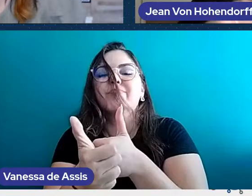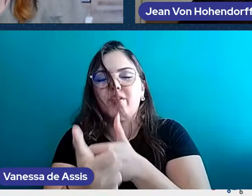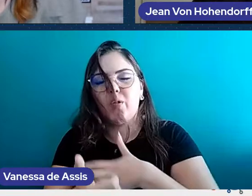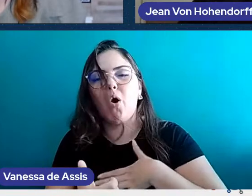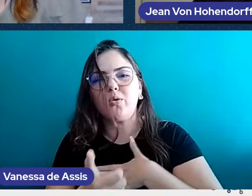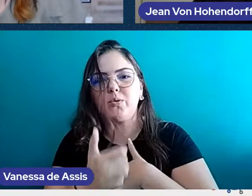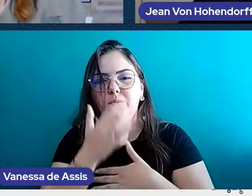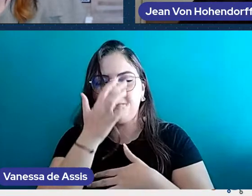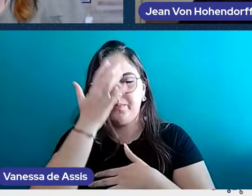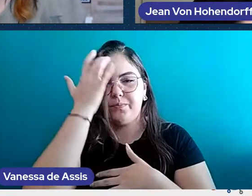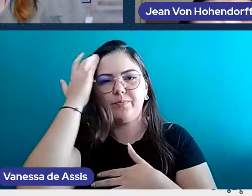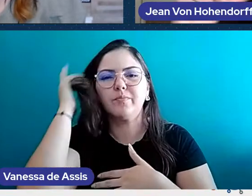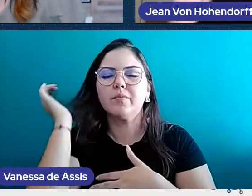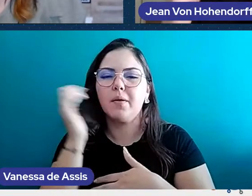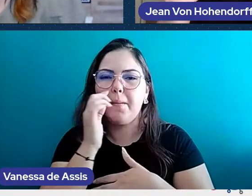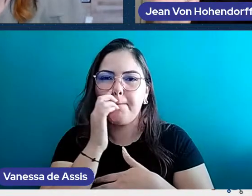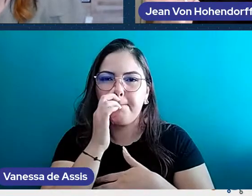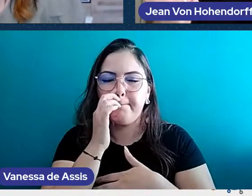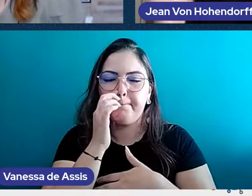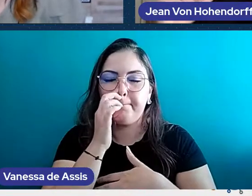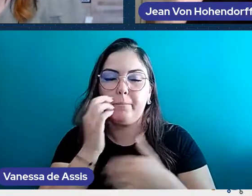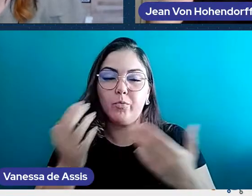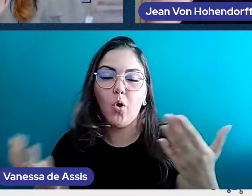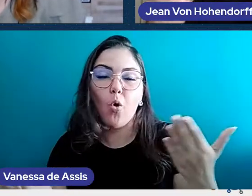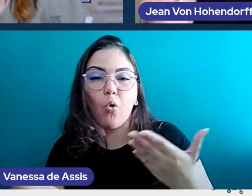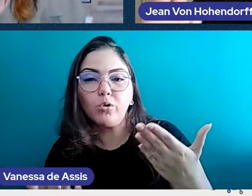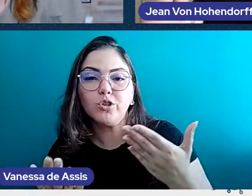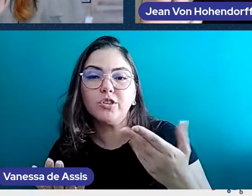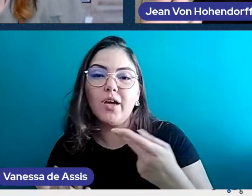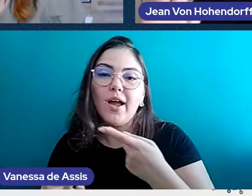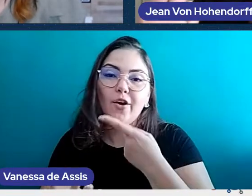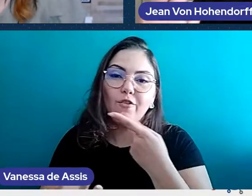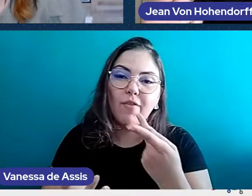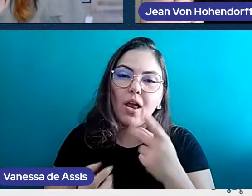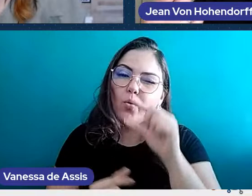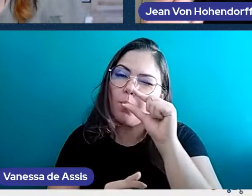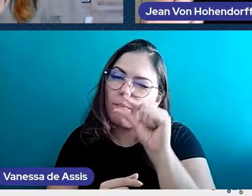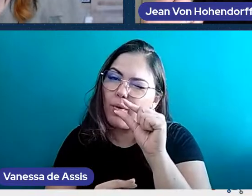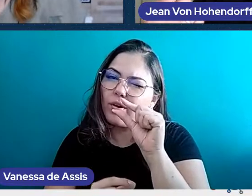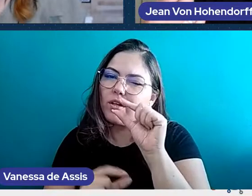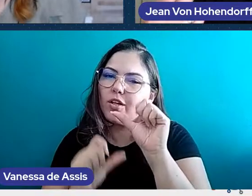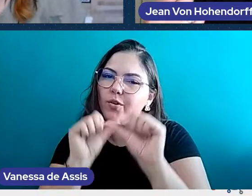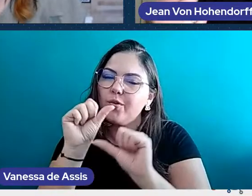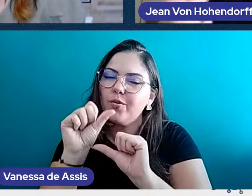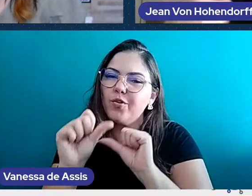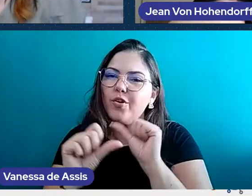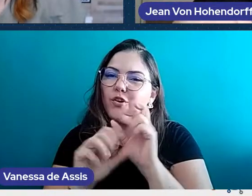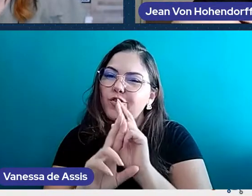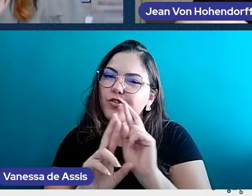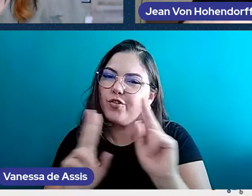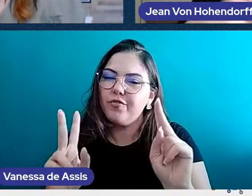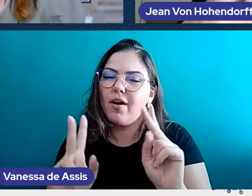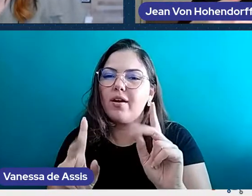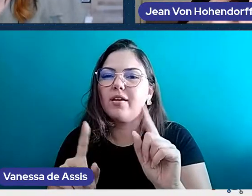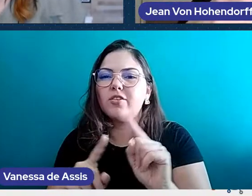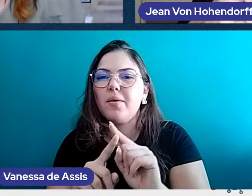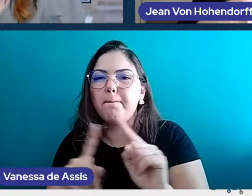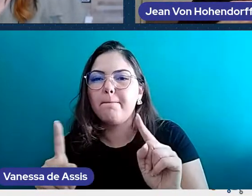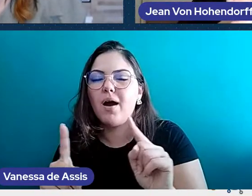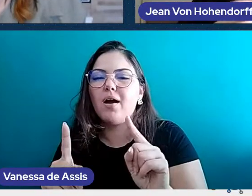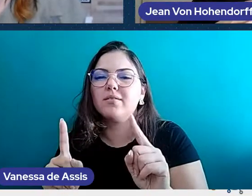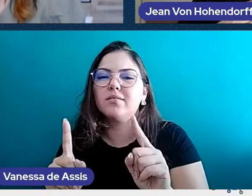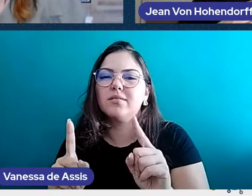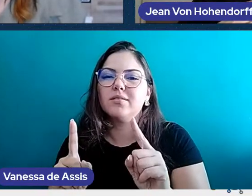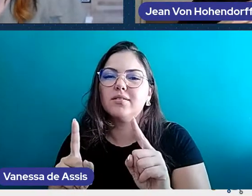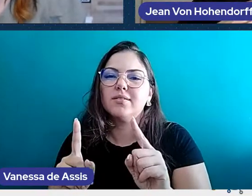dia eu faria um pouco diferente esse capítulo. Eu não sei se eu falaria de artigos de revisão de literatura, porque ele ajuda muito a fazer